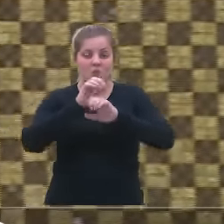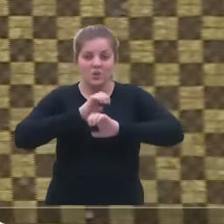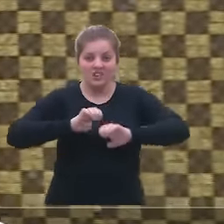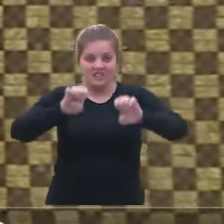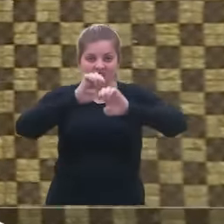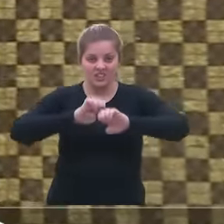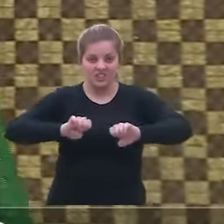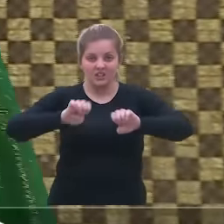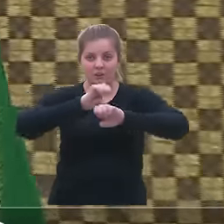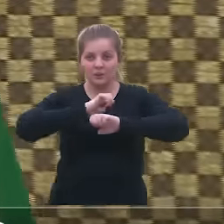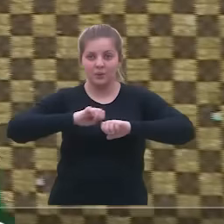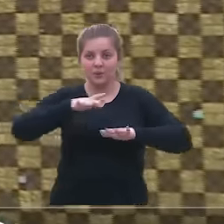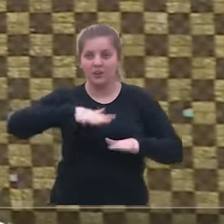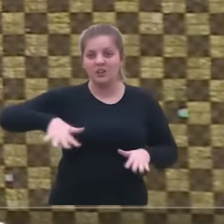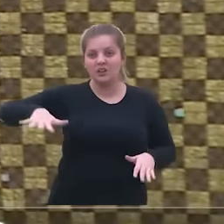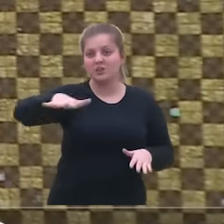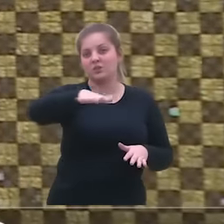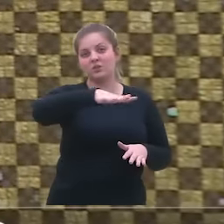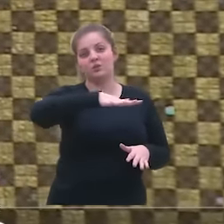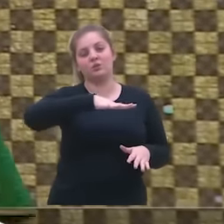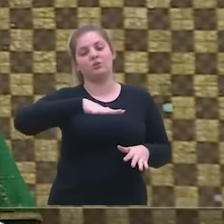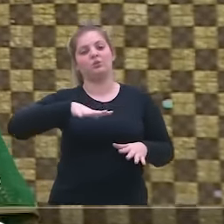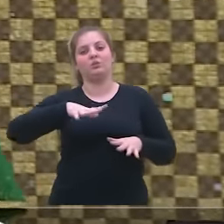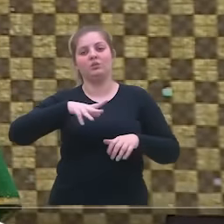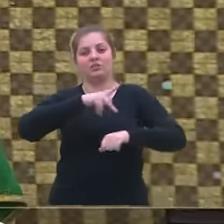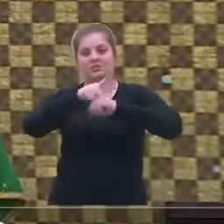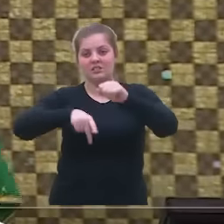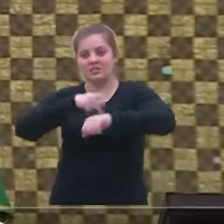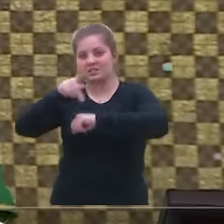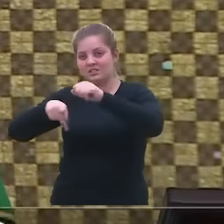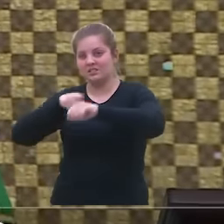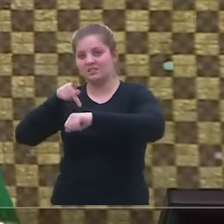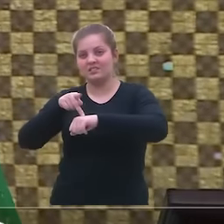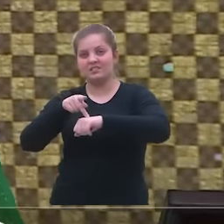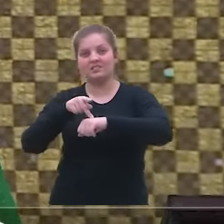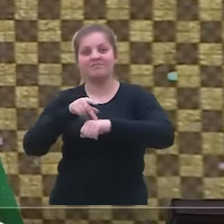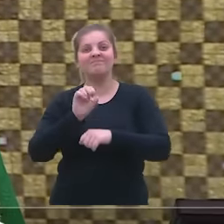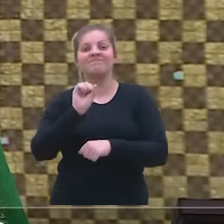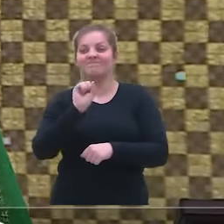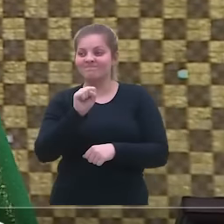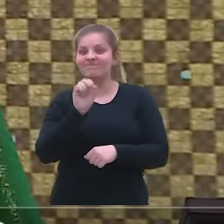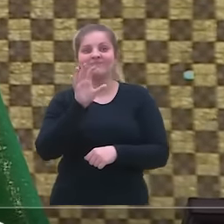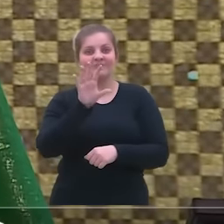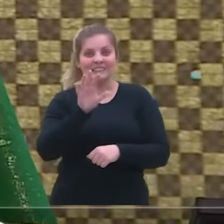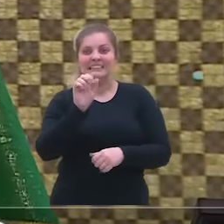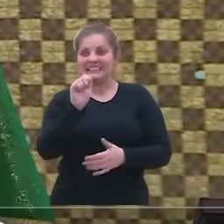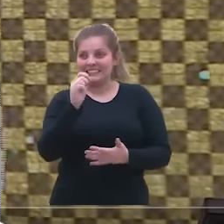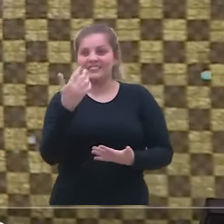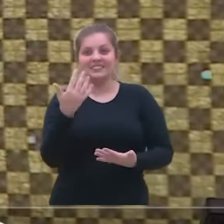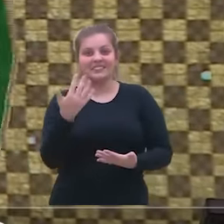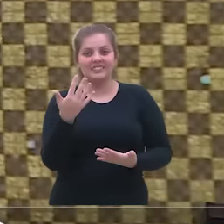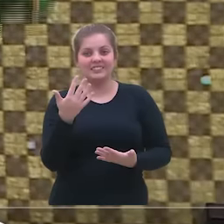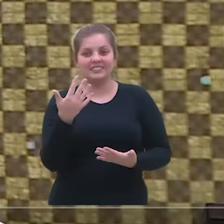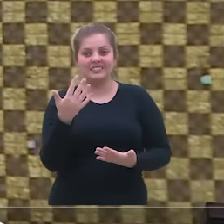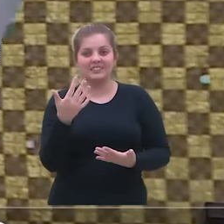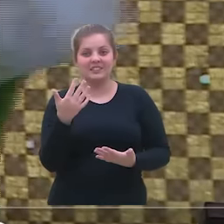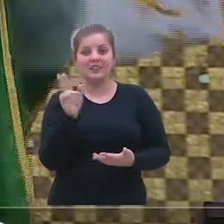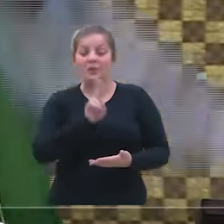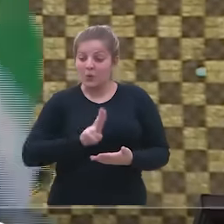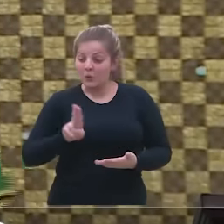Evangelho a todas as criaturas mas foi isso que aconteceu se deixar